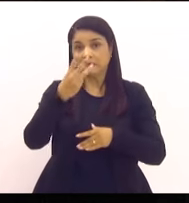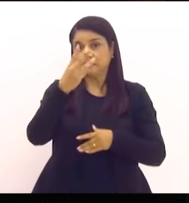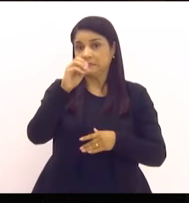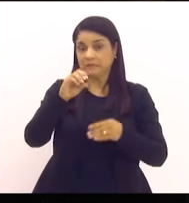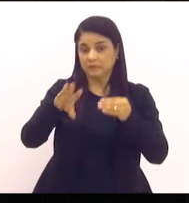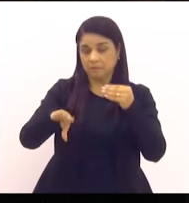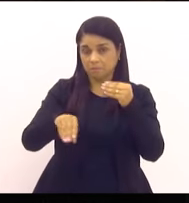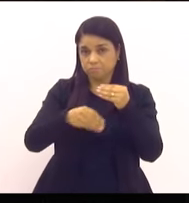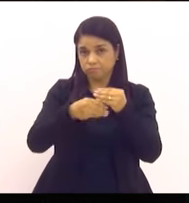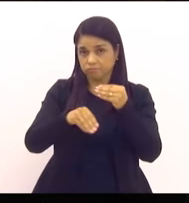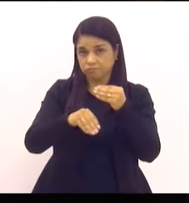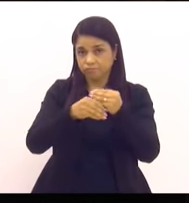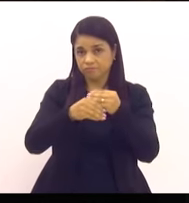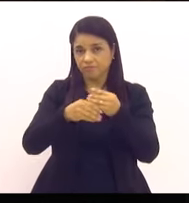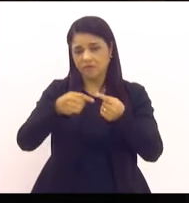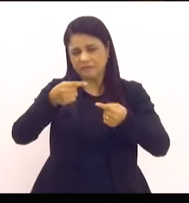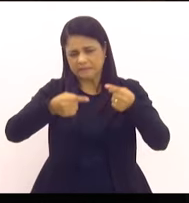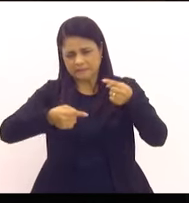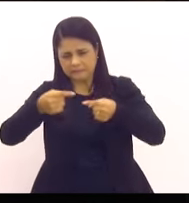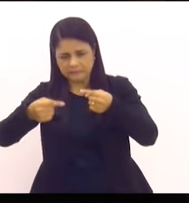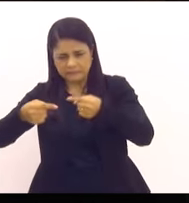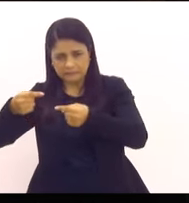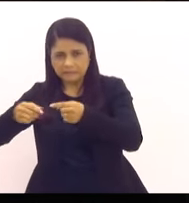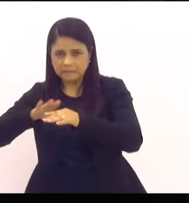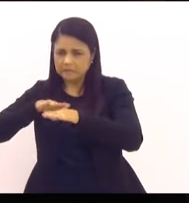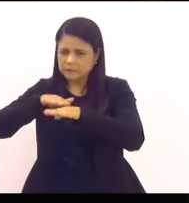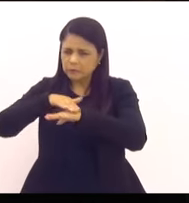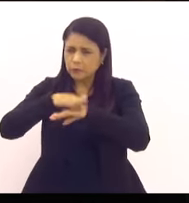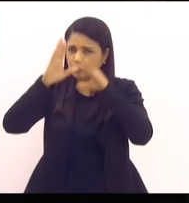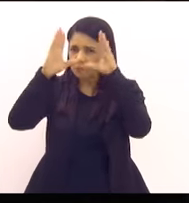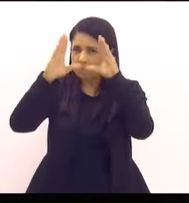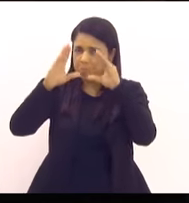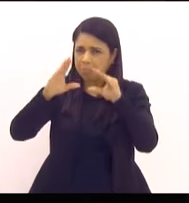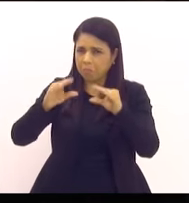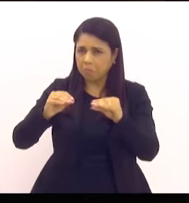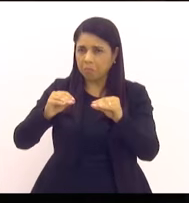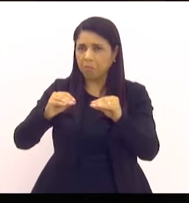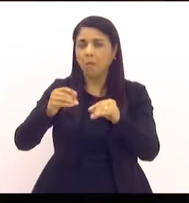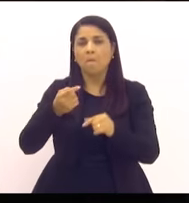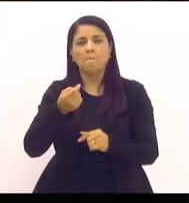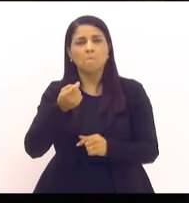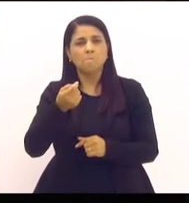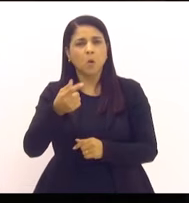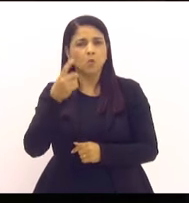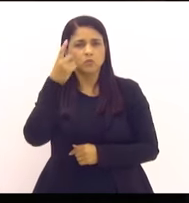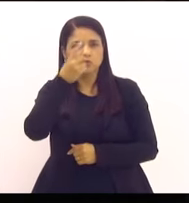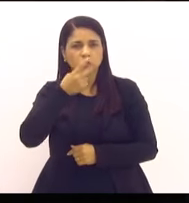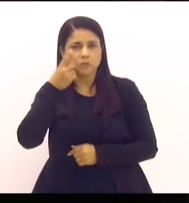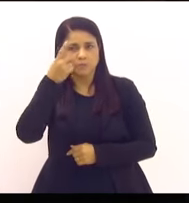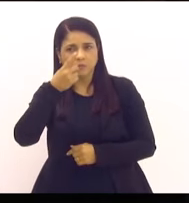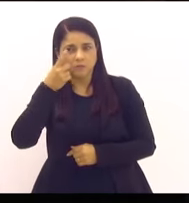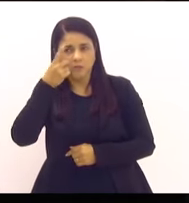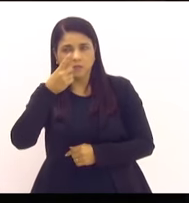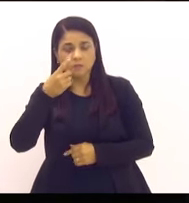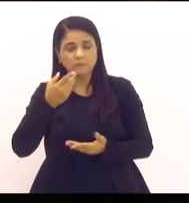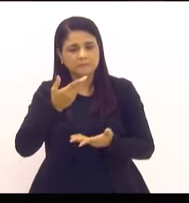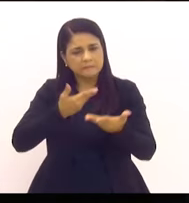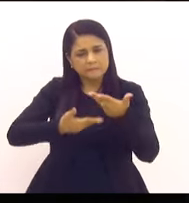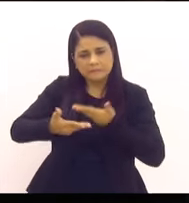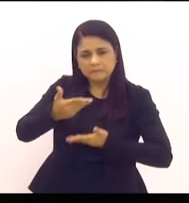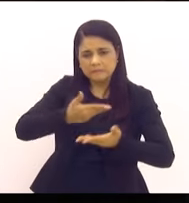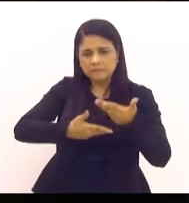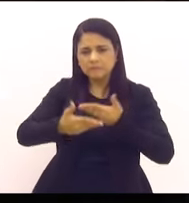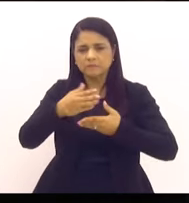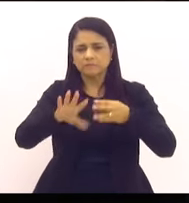Ficamos aqui até tarde da noite, já com poucos deputados, negociando as